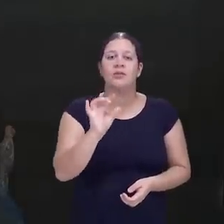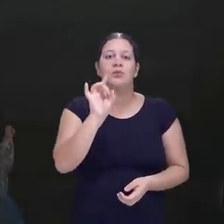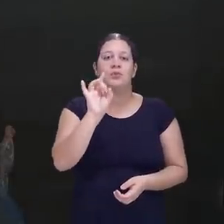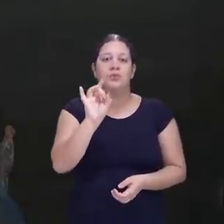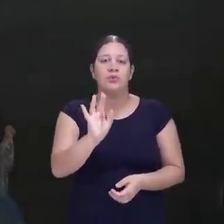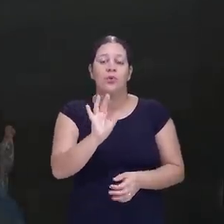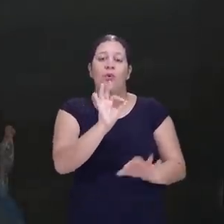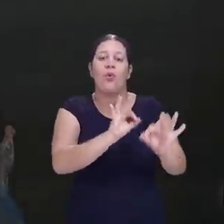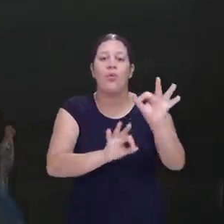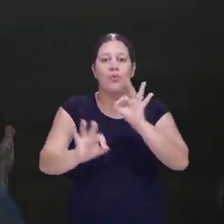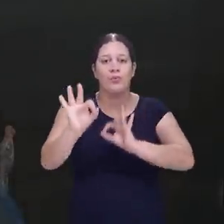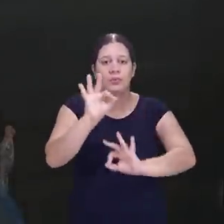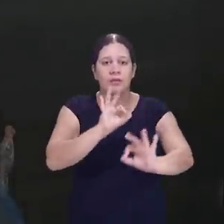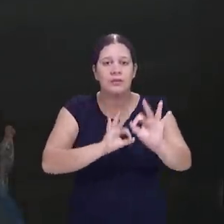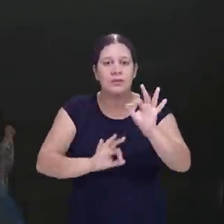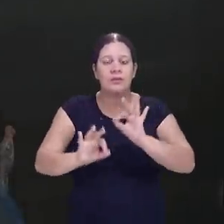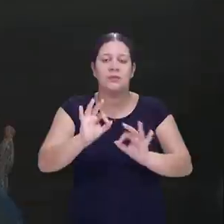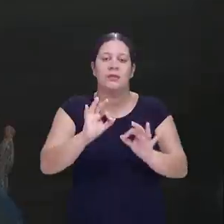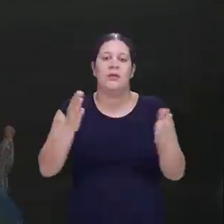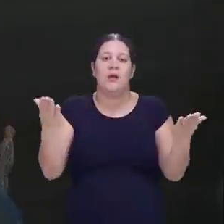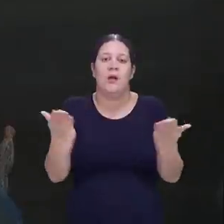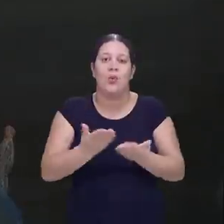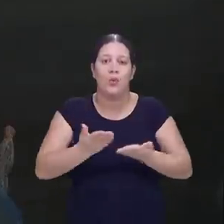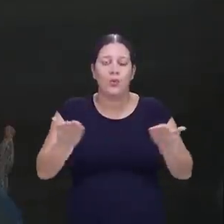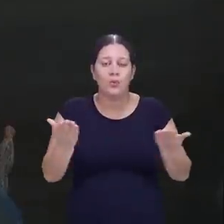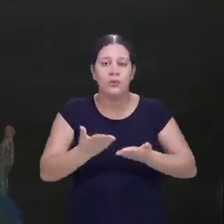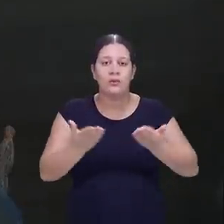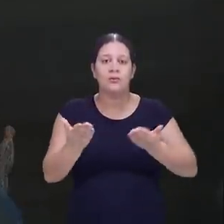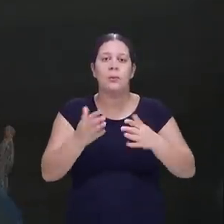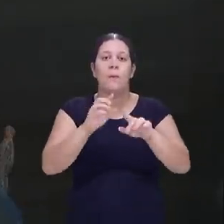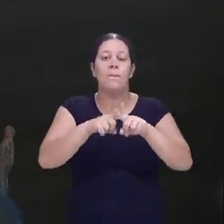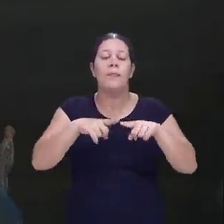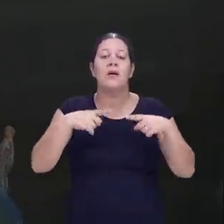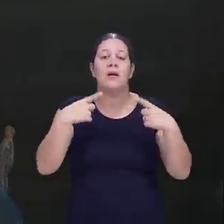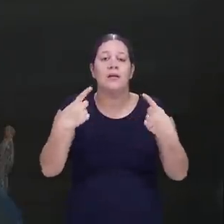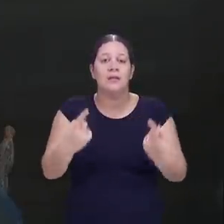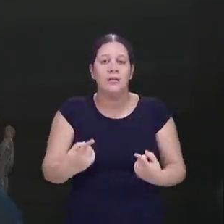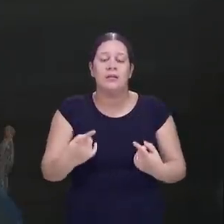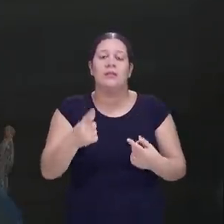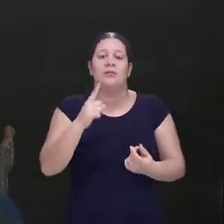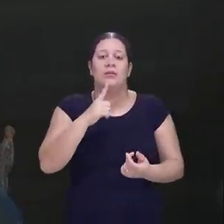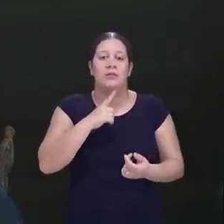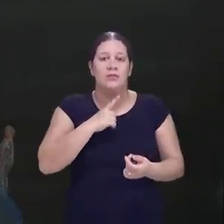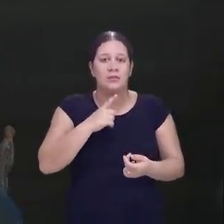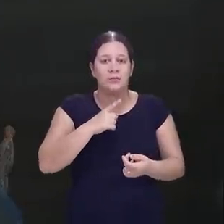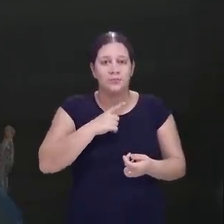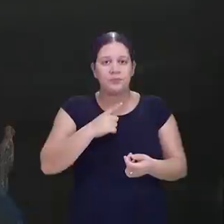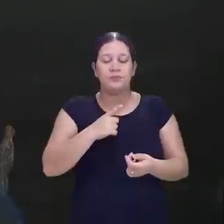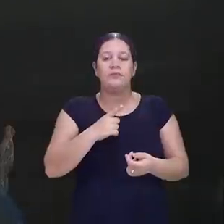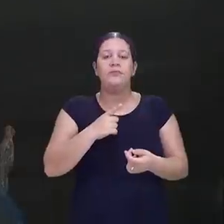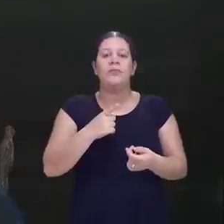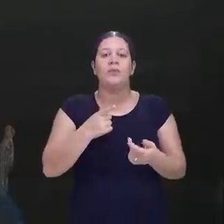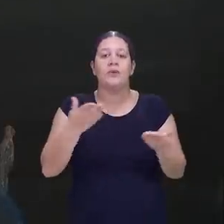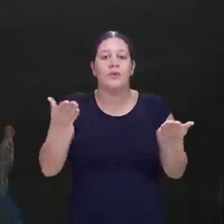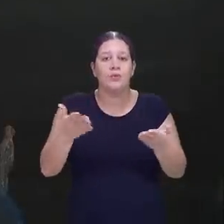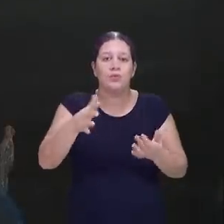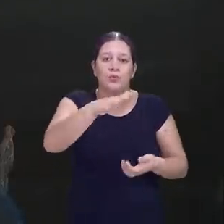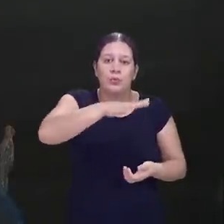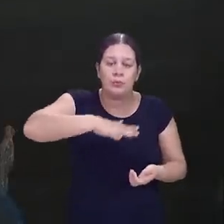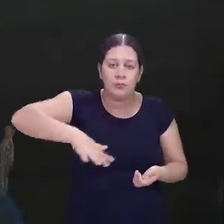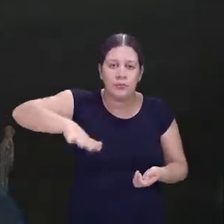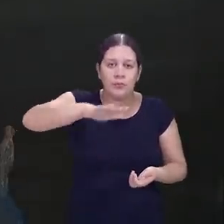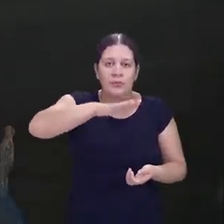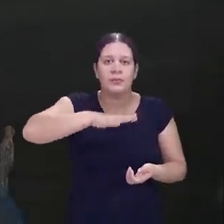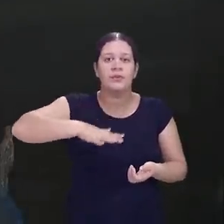é simplesmente organizada no presente, mas ele tem um pertencimento